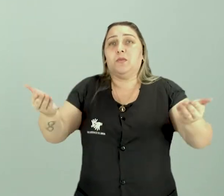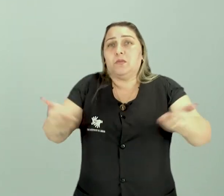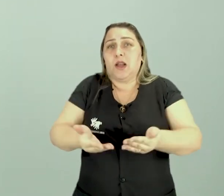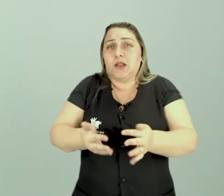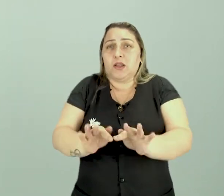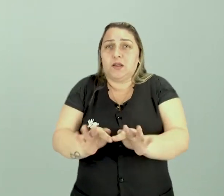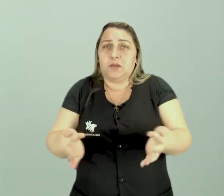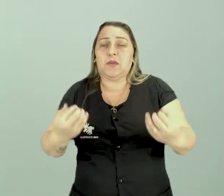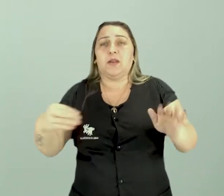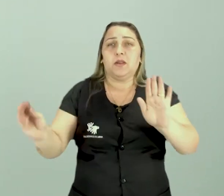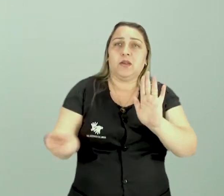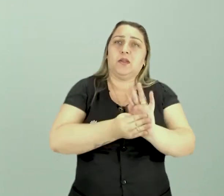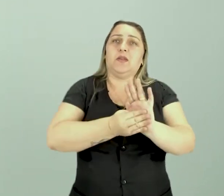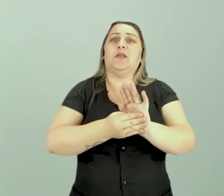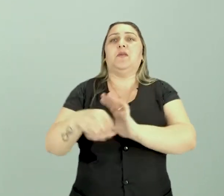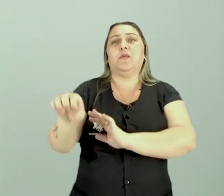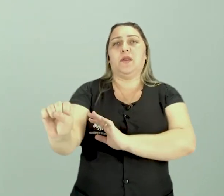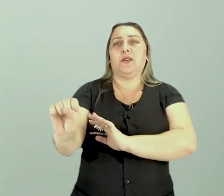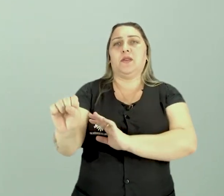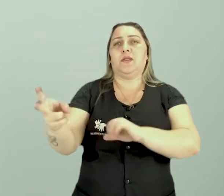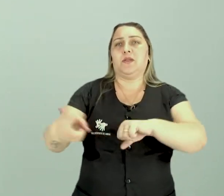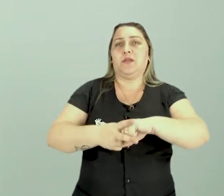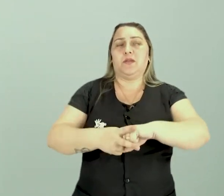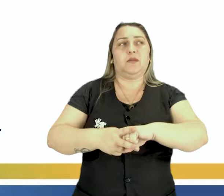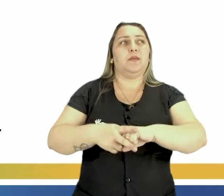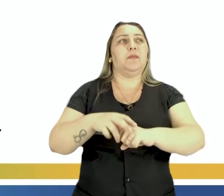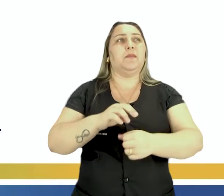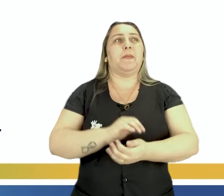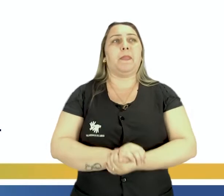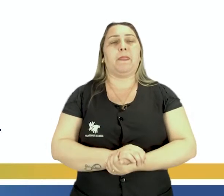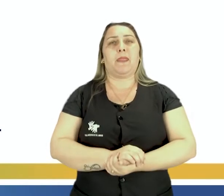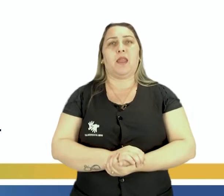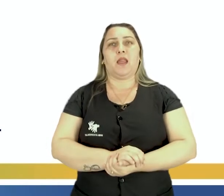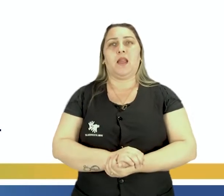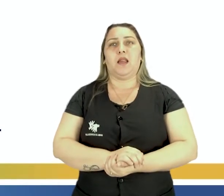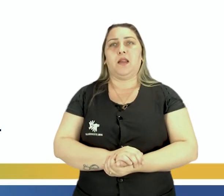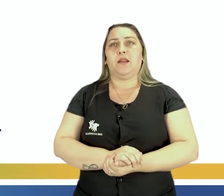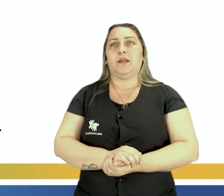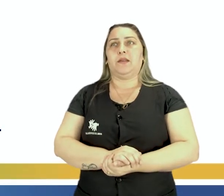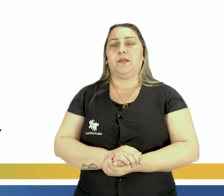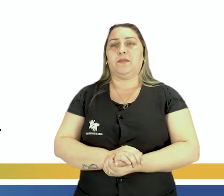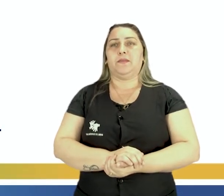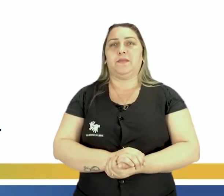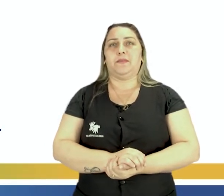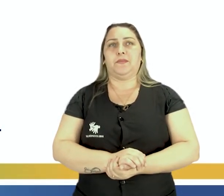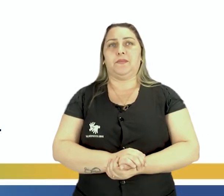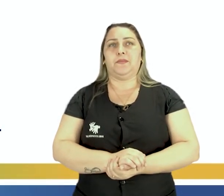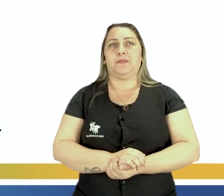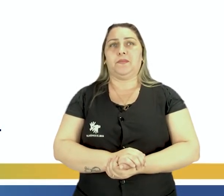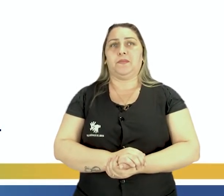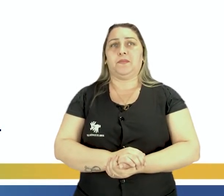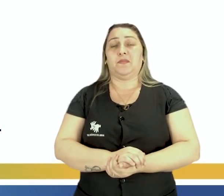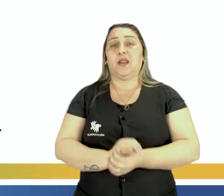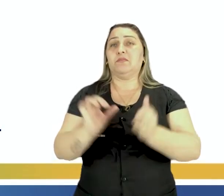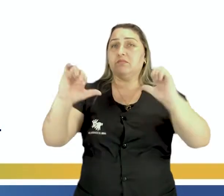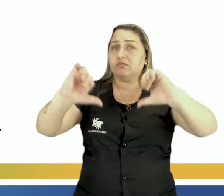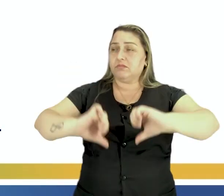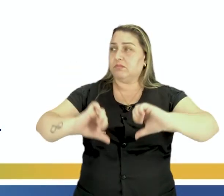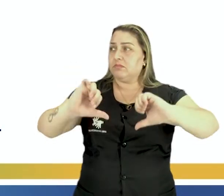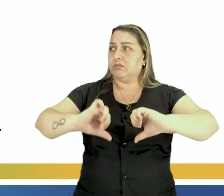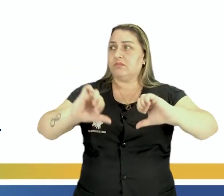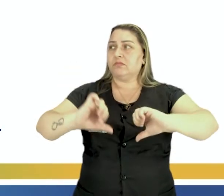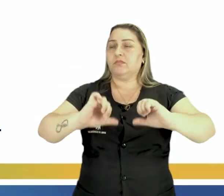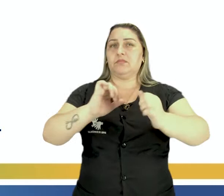nós precisamos acrescentar esse S no verbo, ok? E para as sentenças negativas, No, she doesn't take